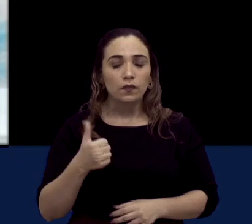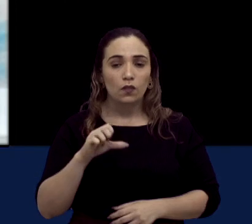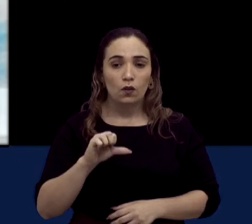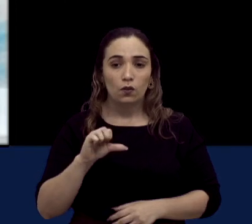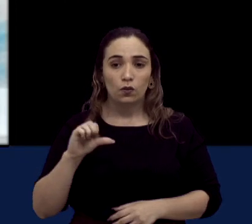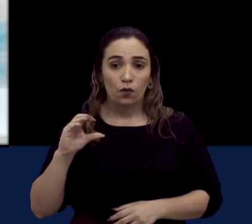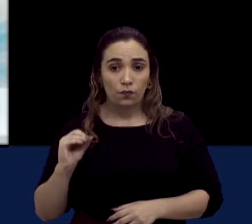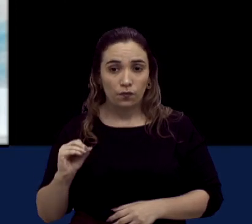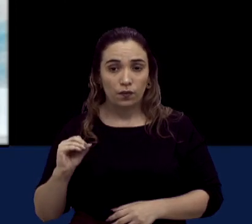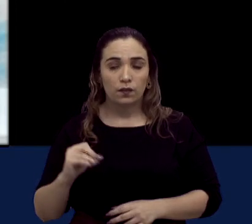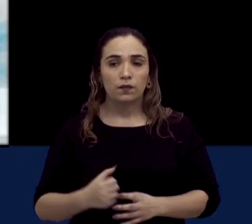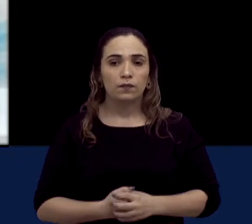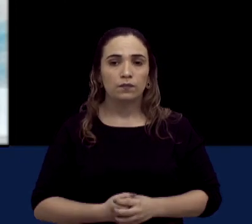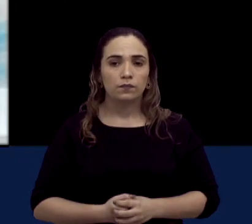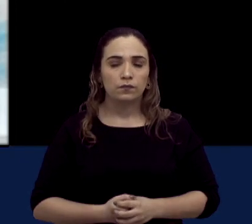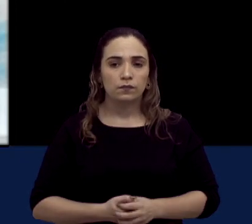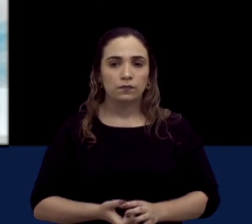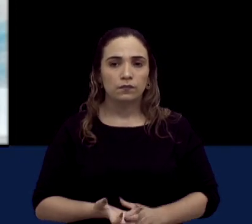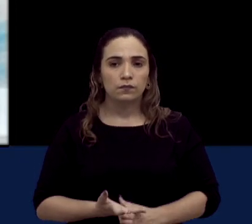90.